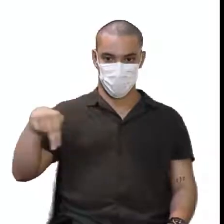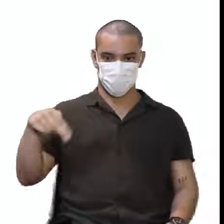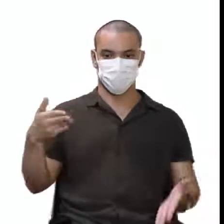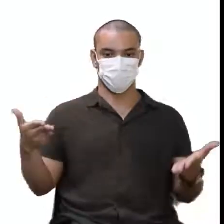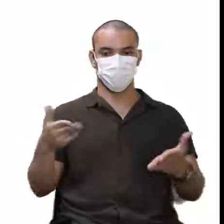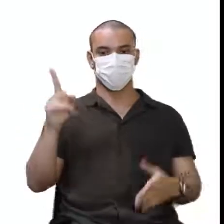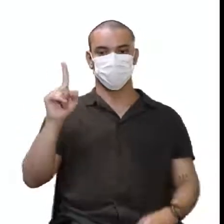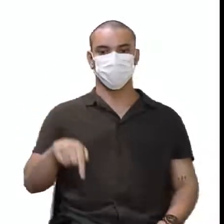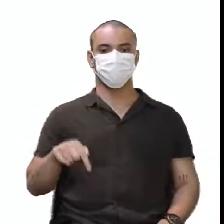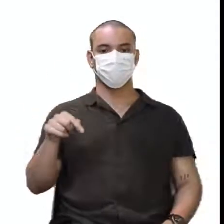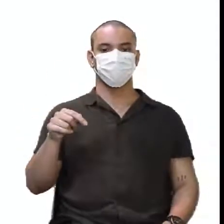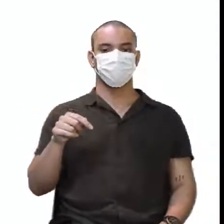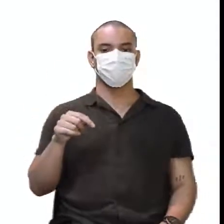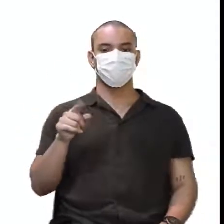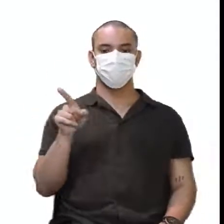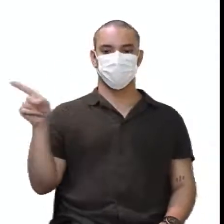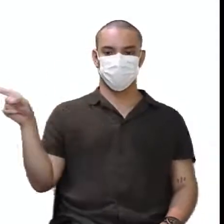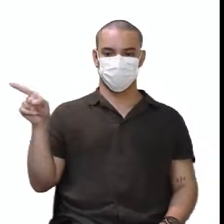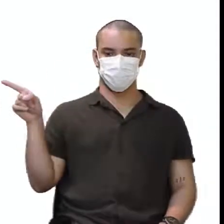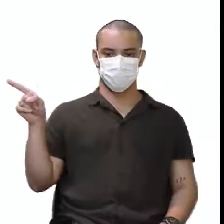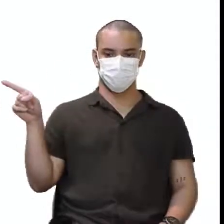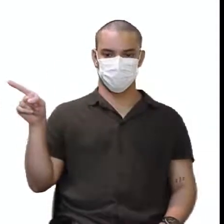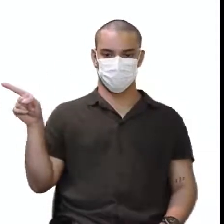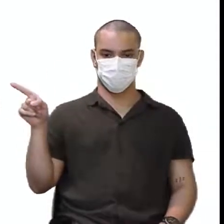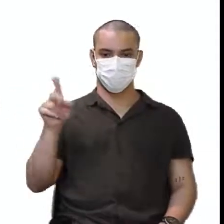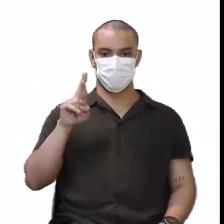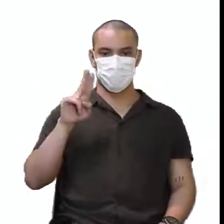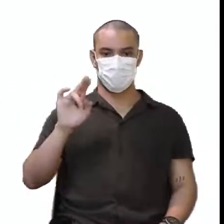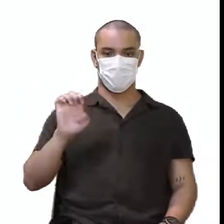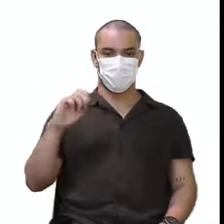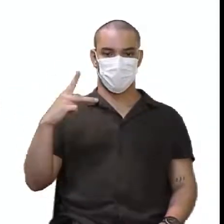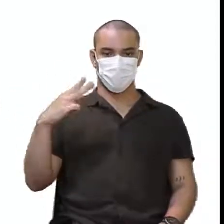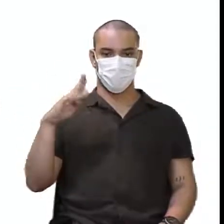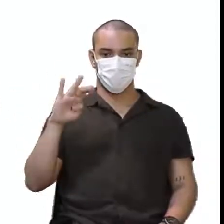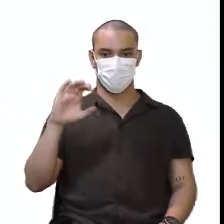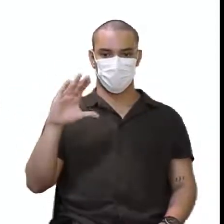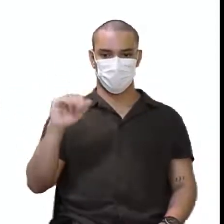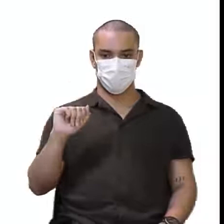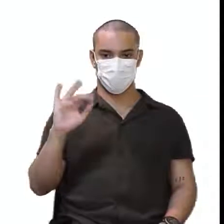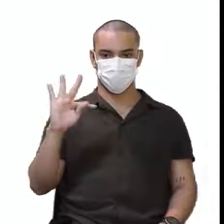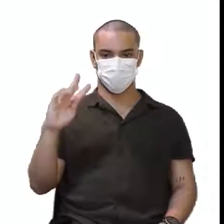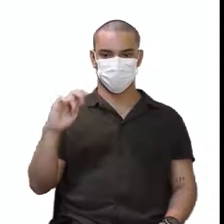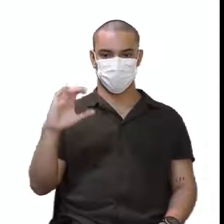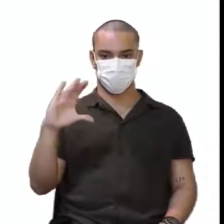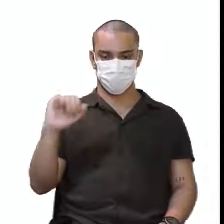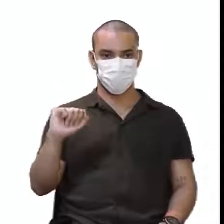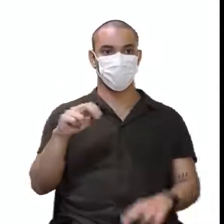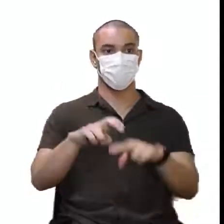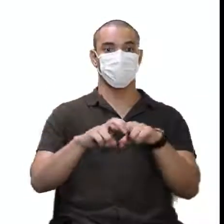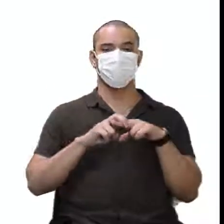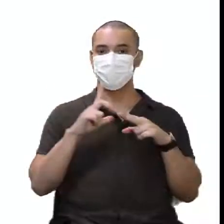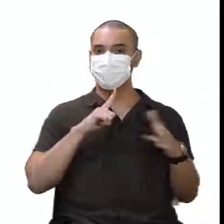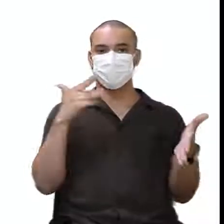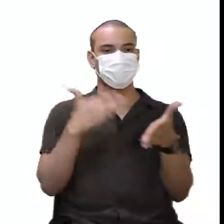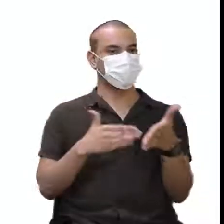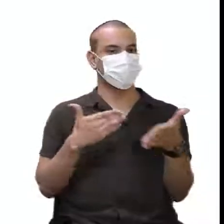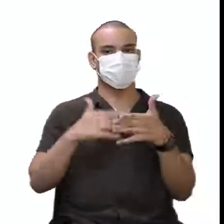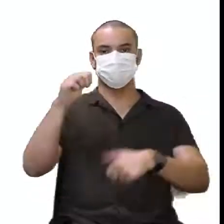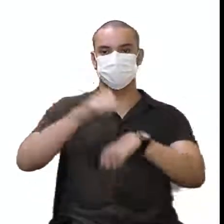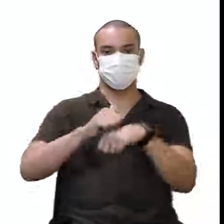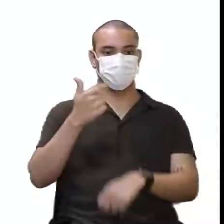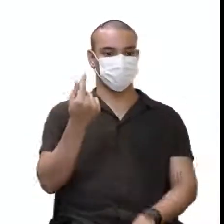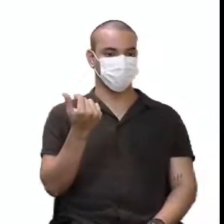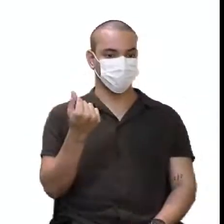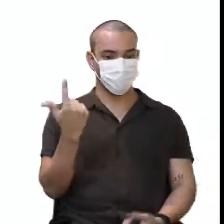atual República Tcheca. Então, olha só, ele de baixos recursos, com uma situação financeira adversa,